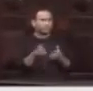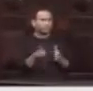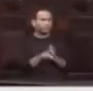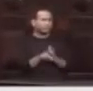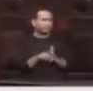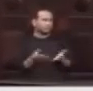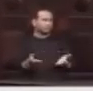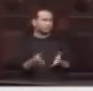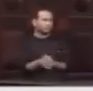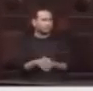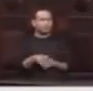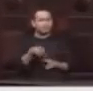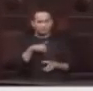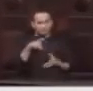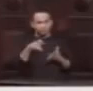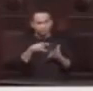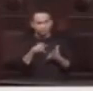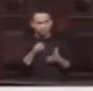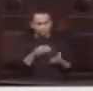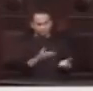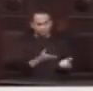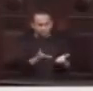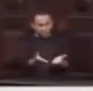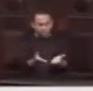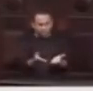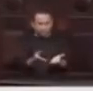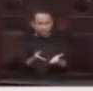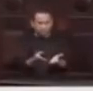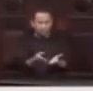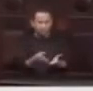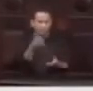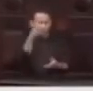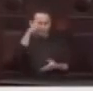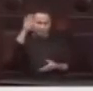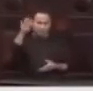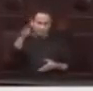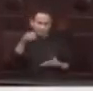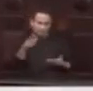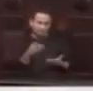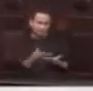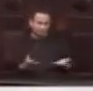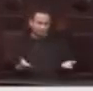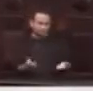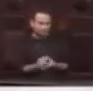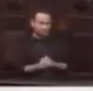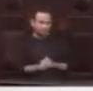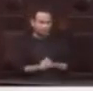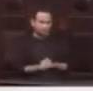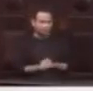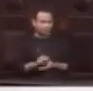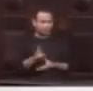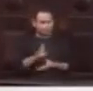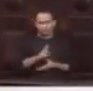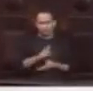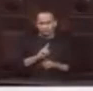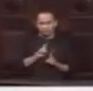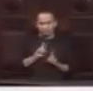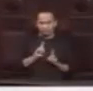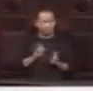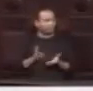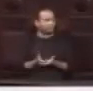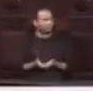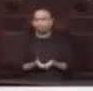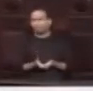CPI. Tem que ter um documento. Se eu entregar o documento original para Vossa Excelência, eu não vou, não vai ter... Porque daqui a pouco Vossa Excelência vai estar me respondendo com uma não, cópia não, não, do jornal não, não, não.